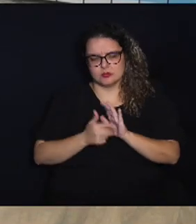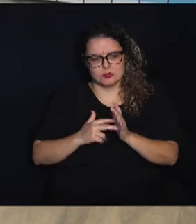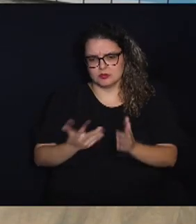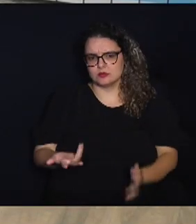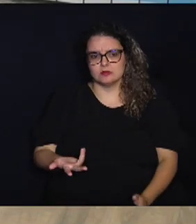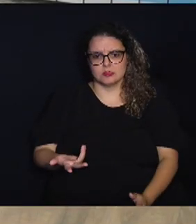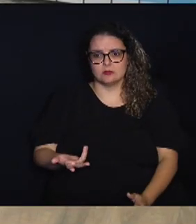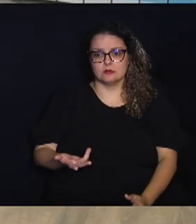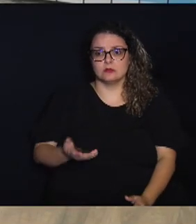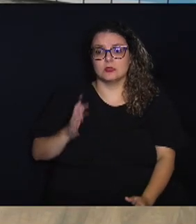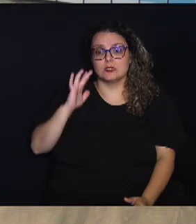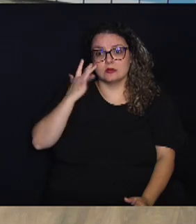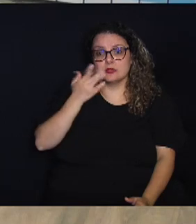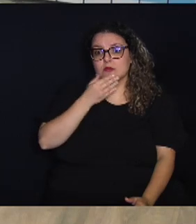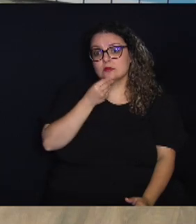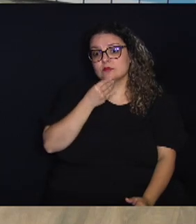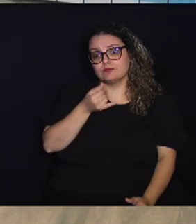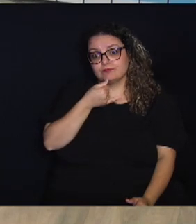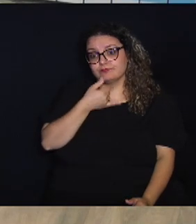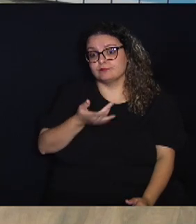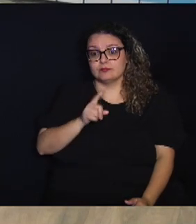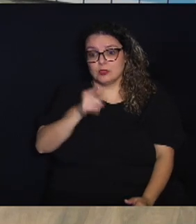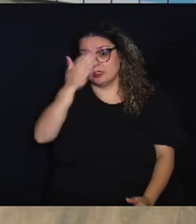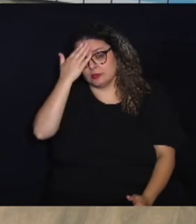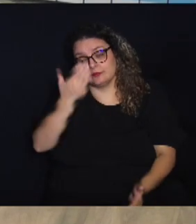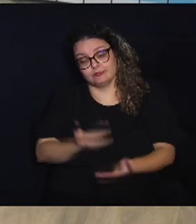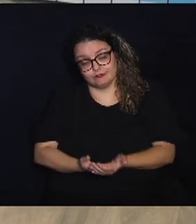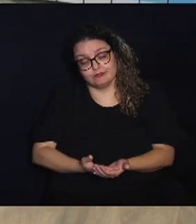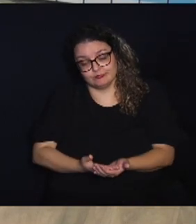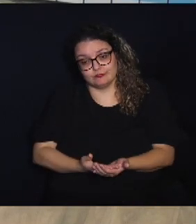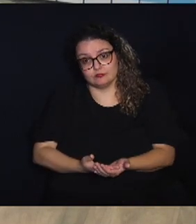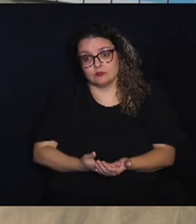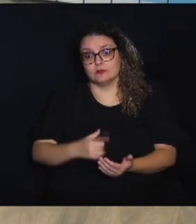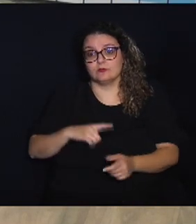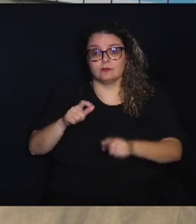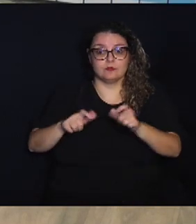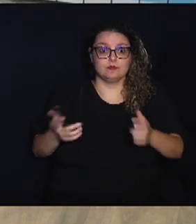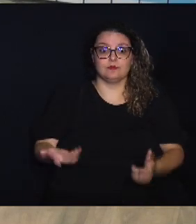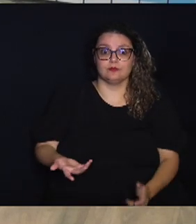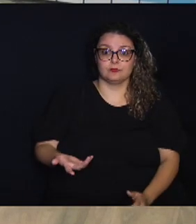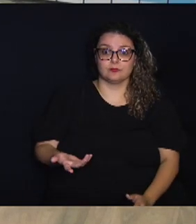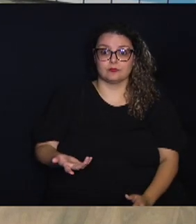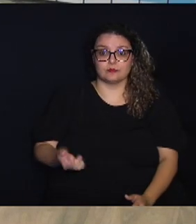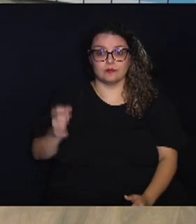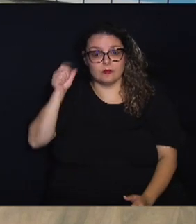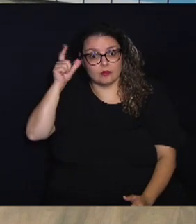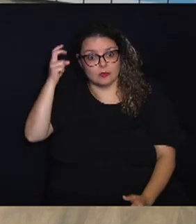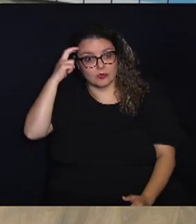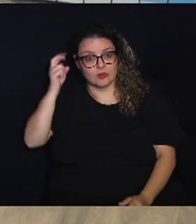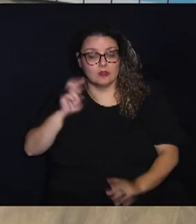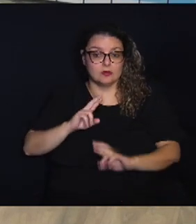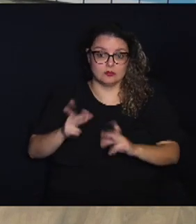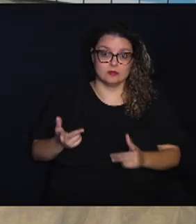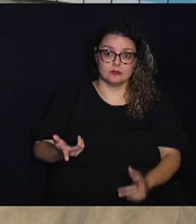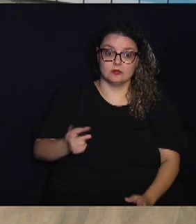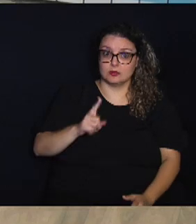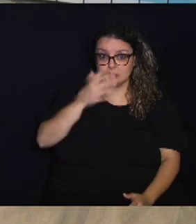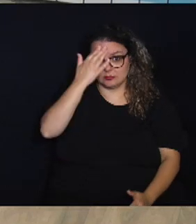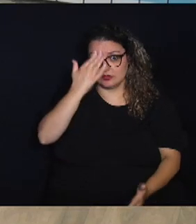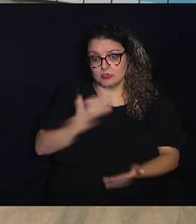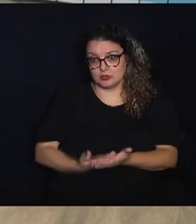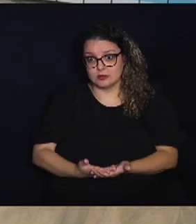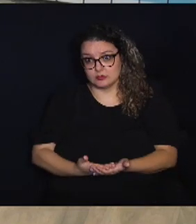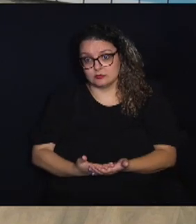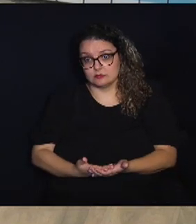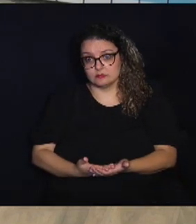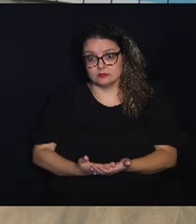acho que o homem, infelizmente, ele às vezes não acredita, né? Tem muita gente que tem culturas diferentes e acaba não acreditando.